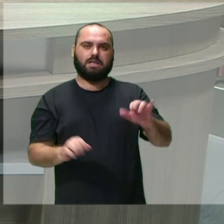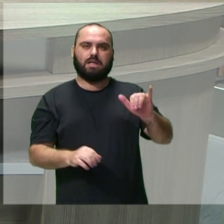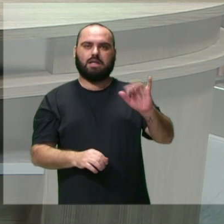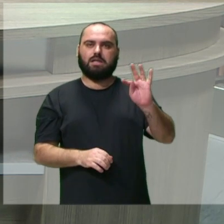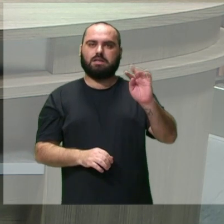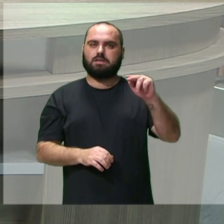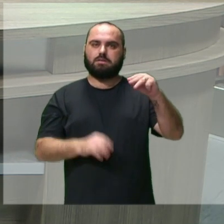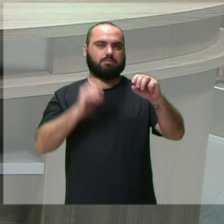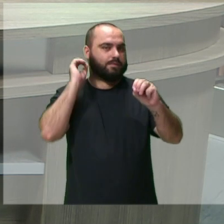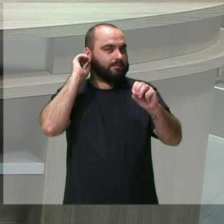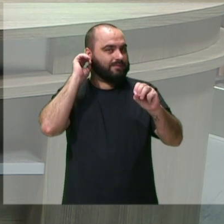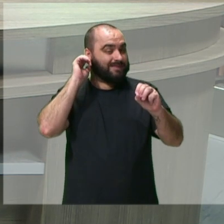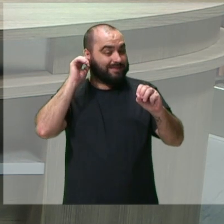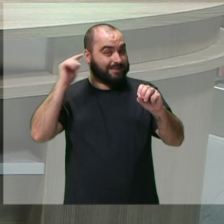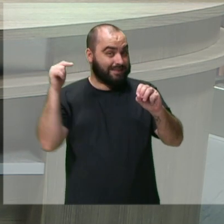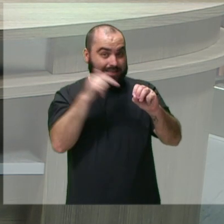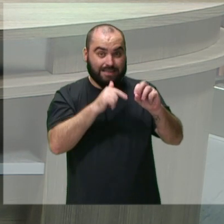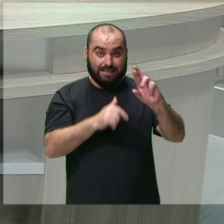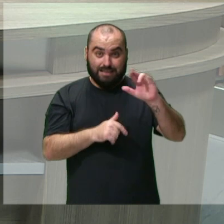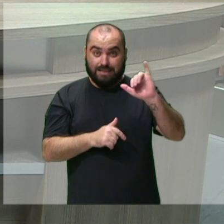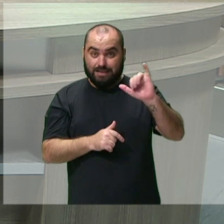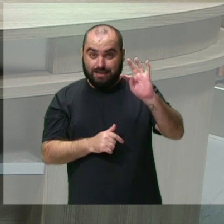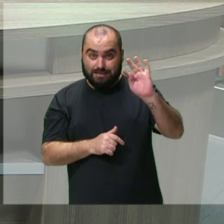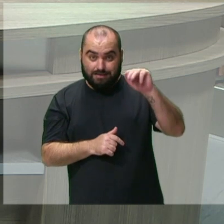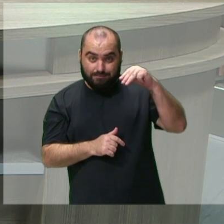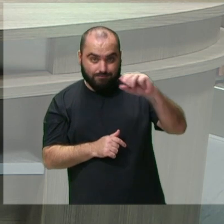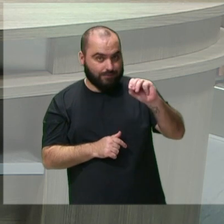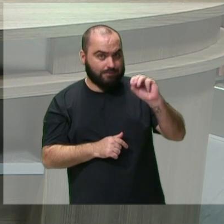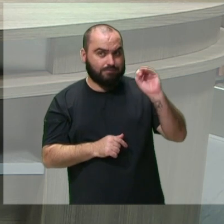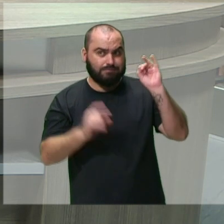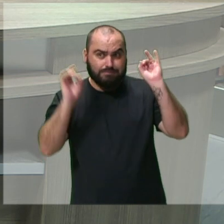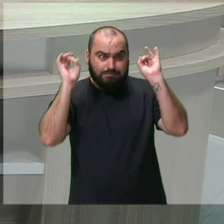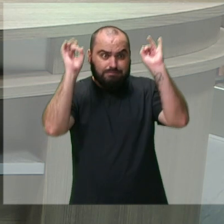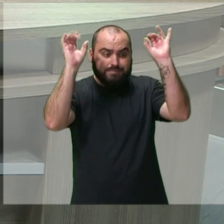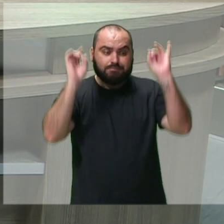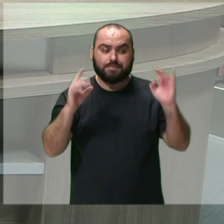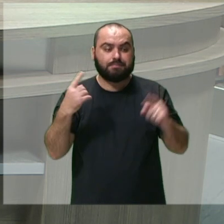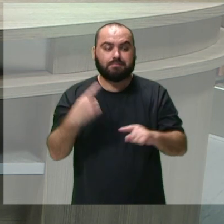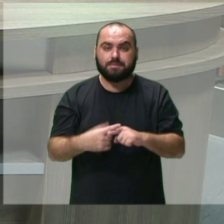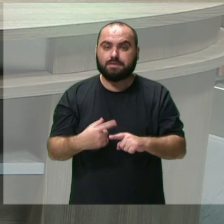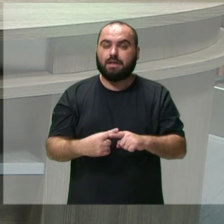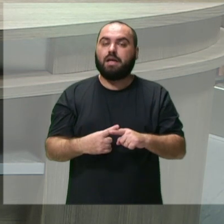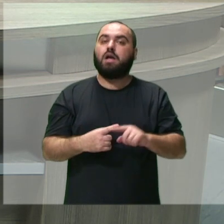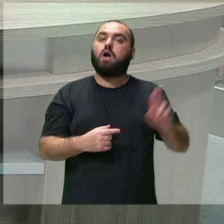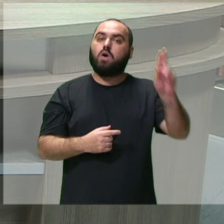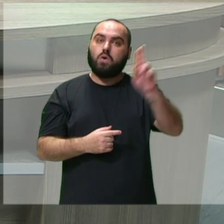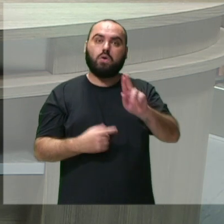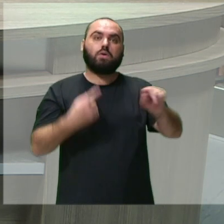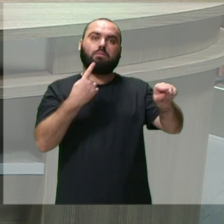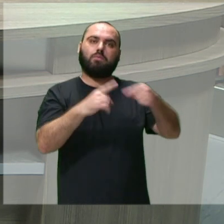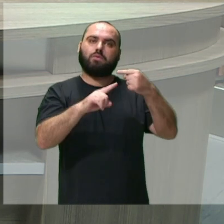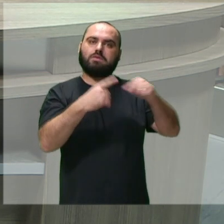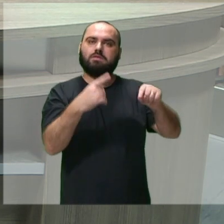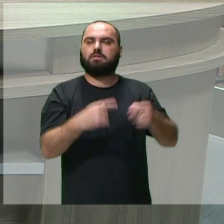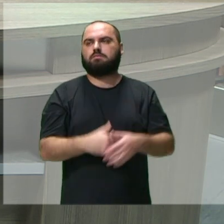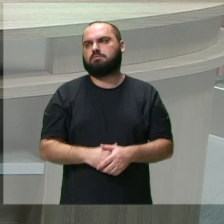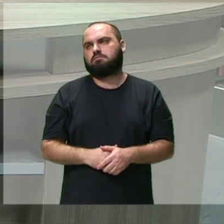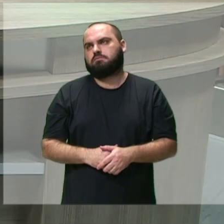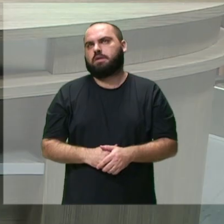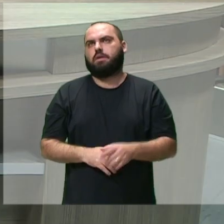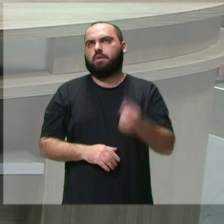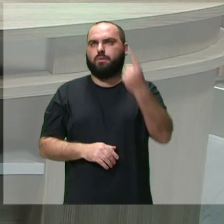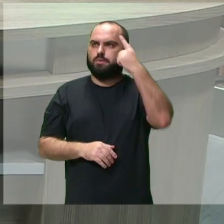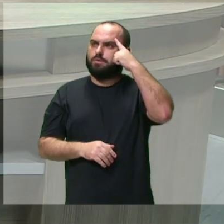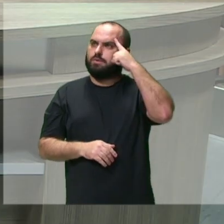principalmente. O ritmo é um negócio muito interessante, principalmente quando eu uso a música. Então, sei lá, se num dia que você está